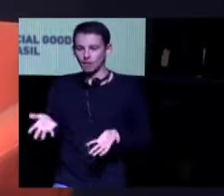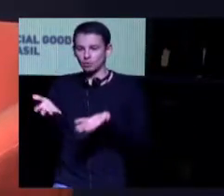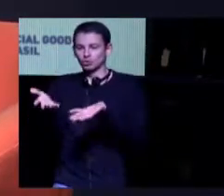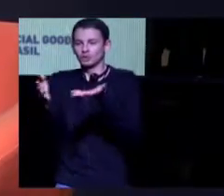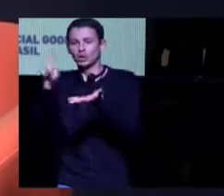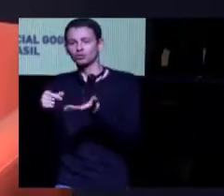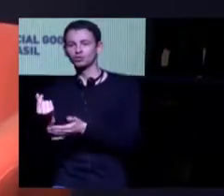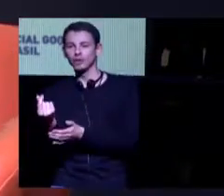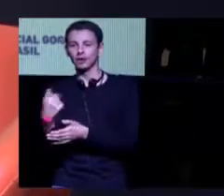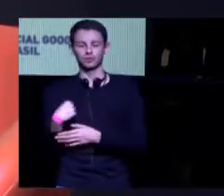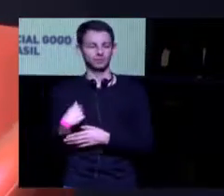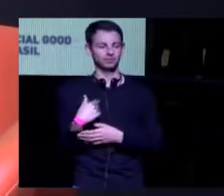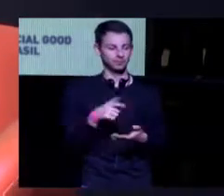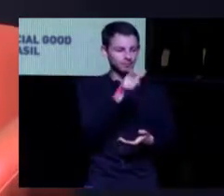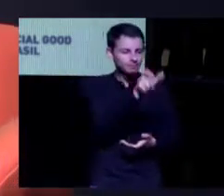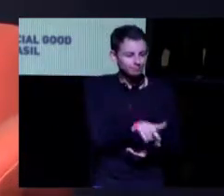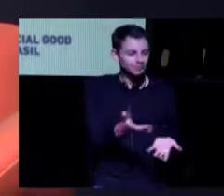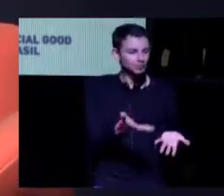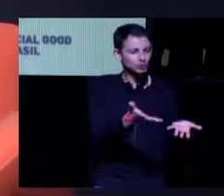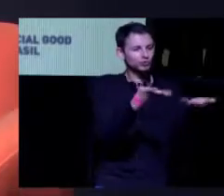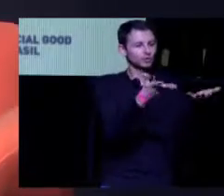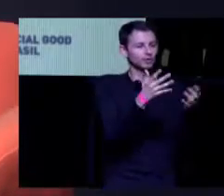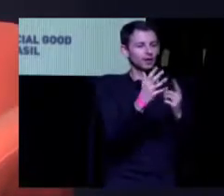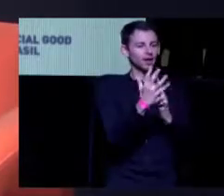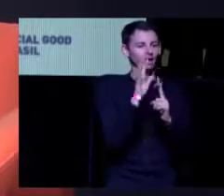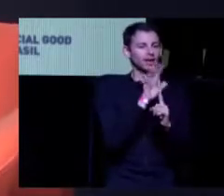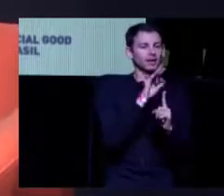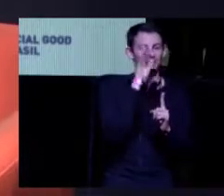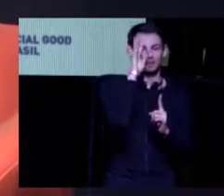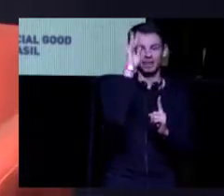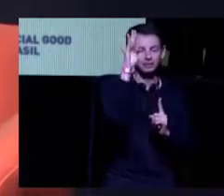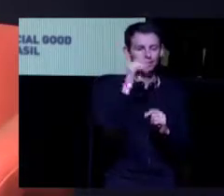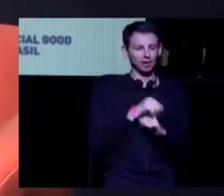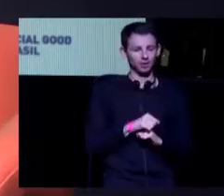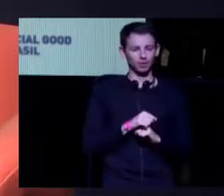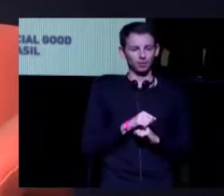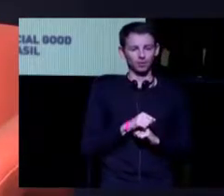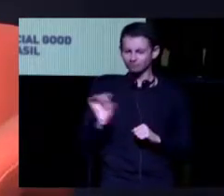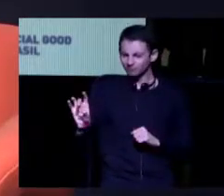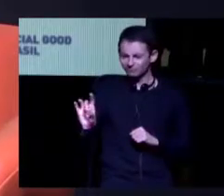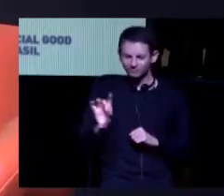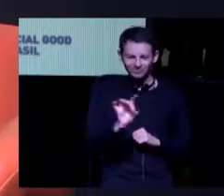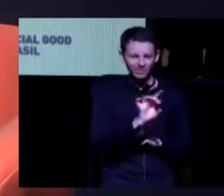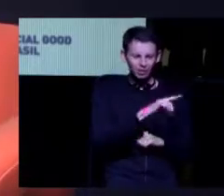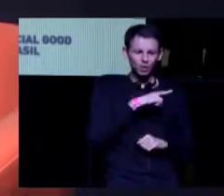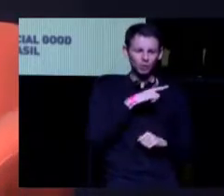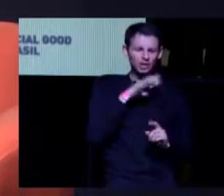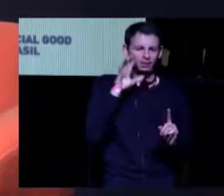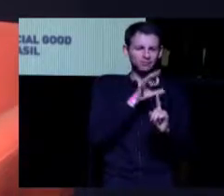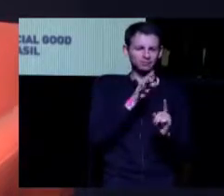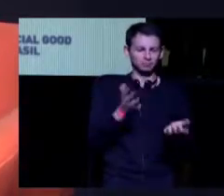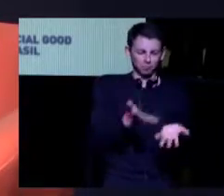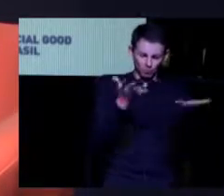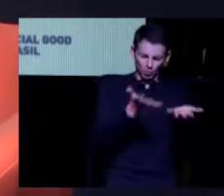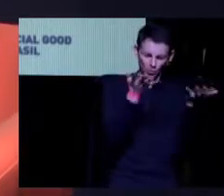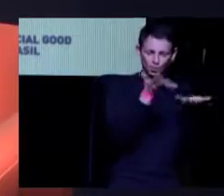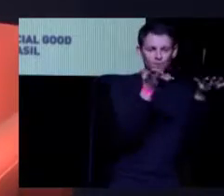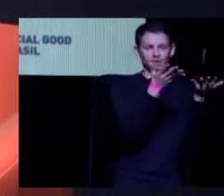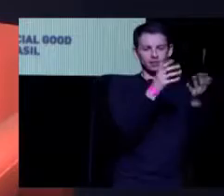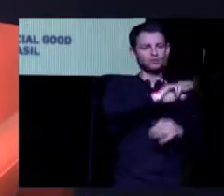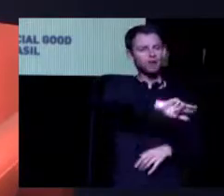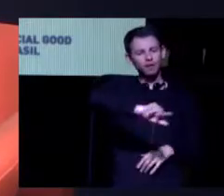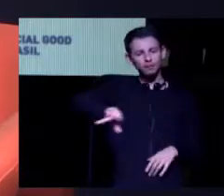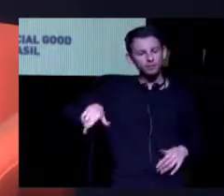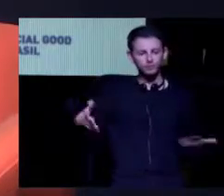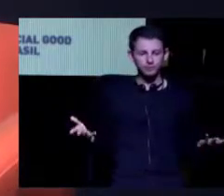por inspiração, tem pessoas que são motivadas por uma causa, tem pessoas que são motivadas por festa. Então, as pessoas são motivadas por coisas